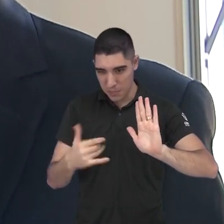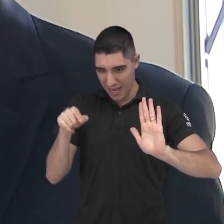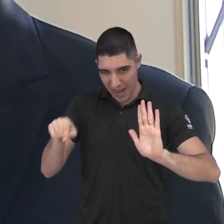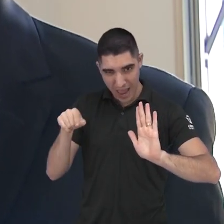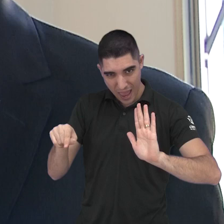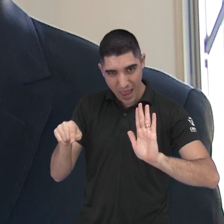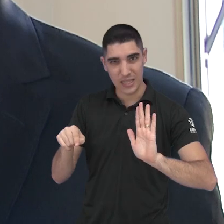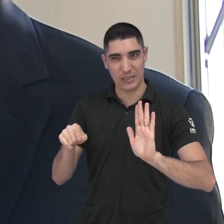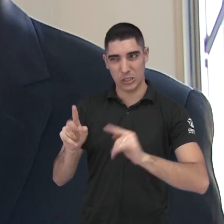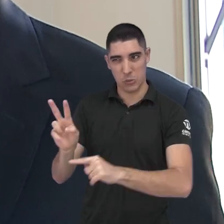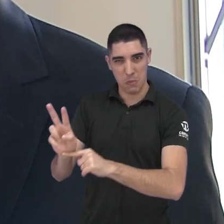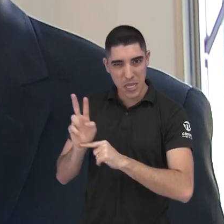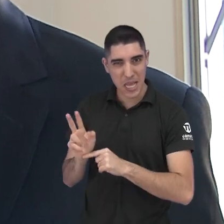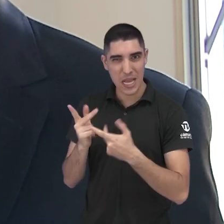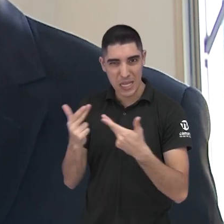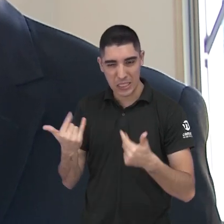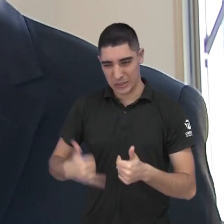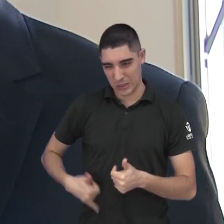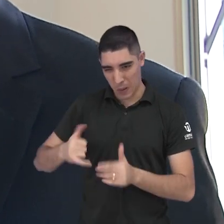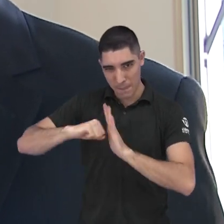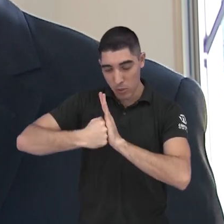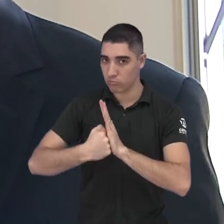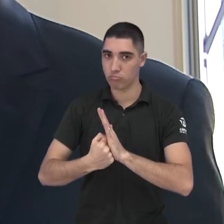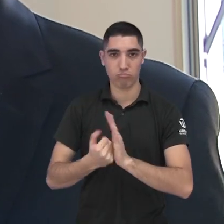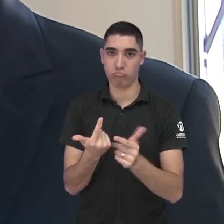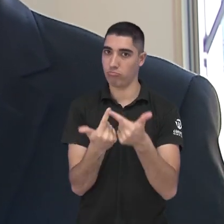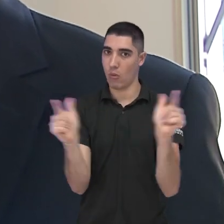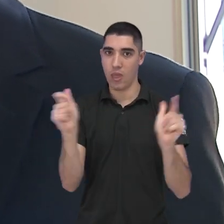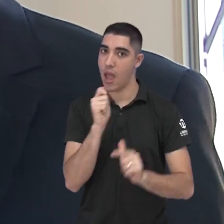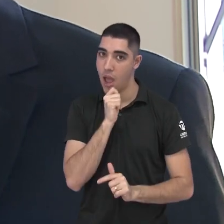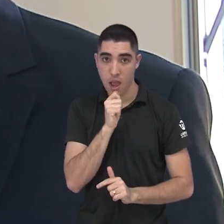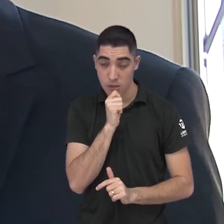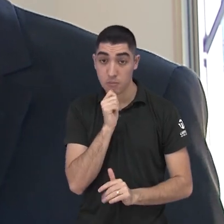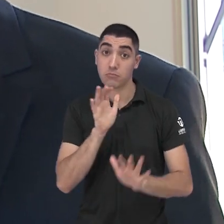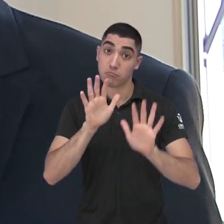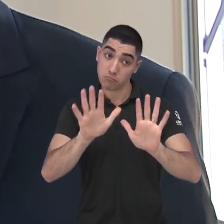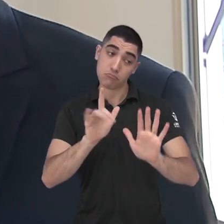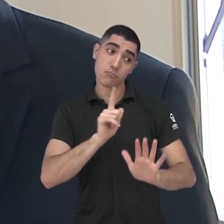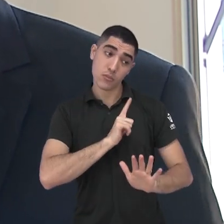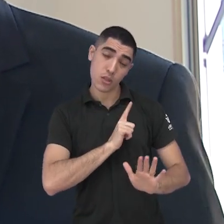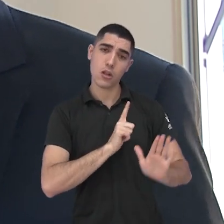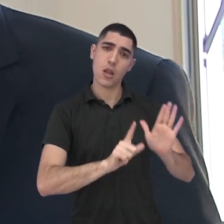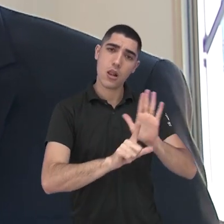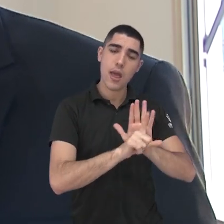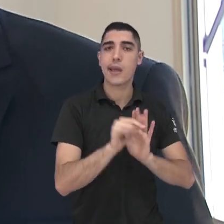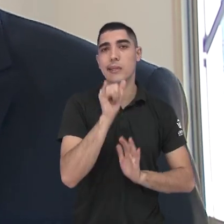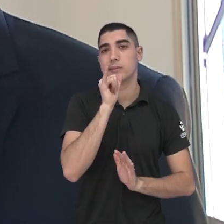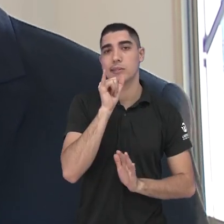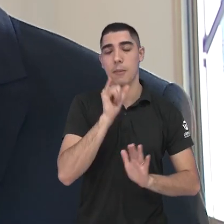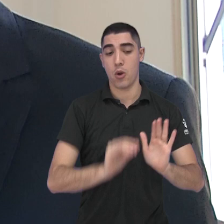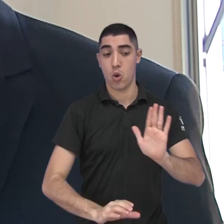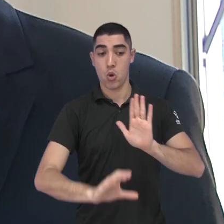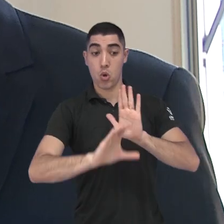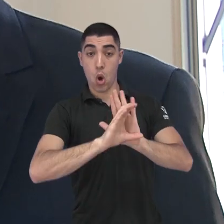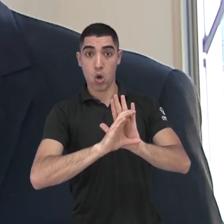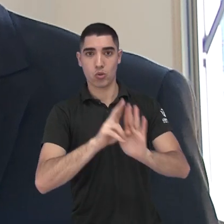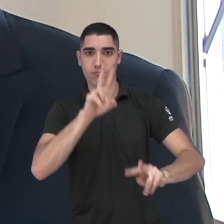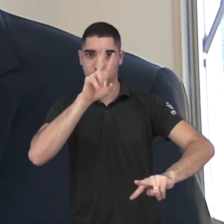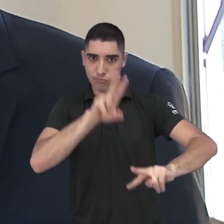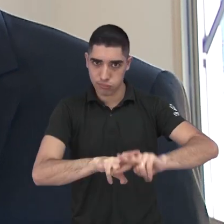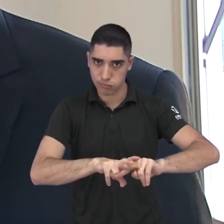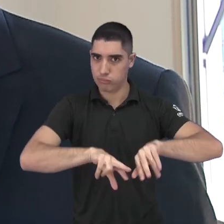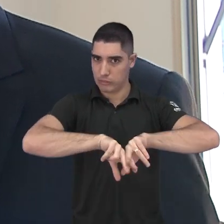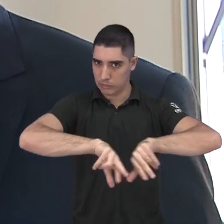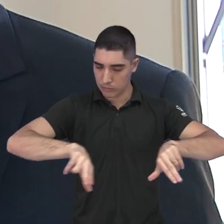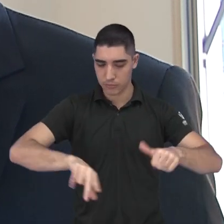específica regulando esse tipo de prática. Várias leis e institutos tangenciam o tema, sim. O Código